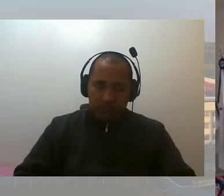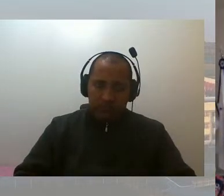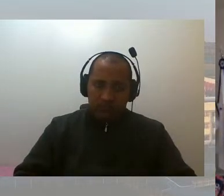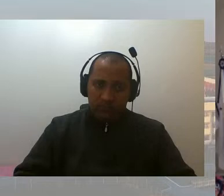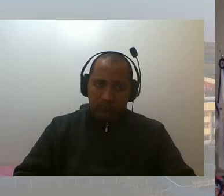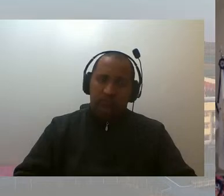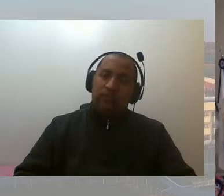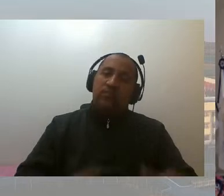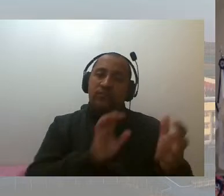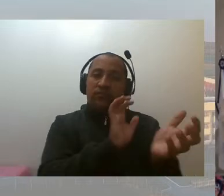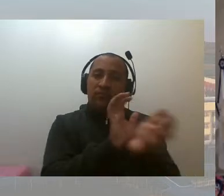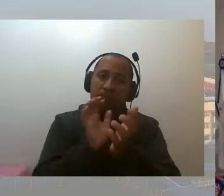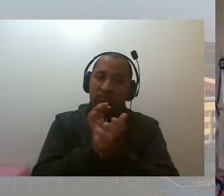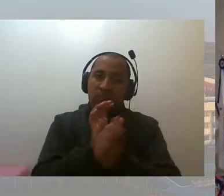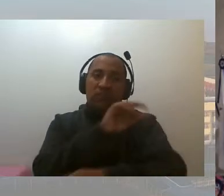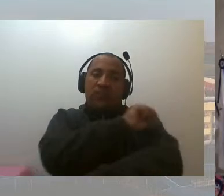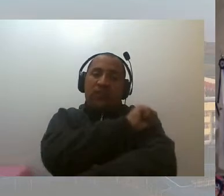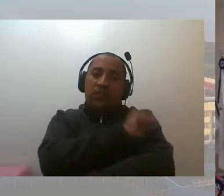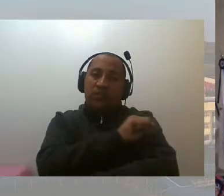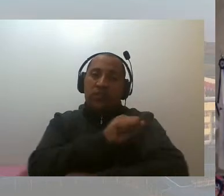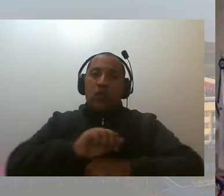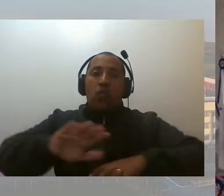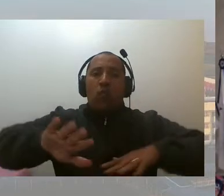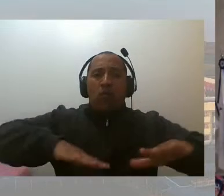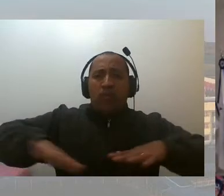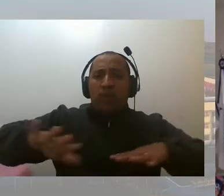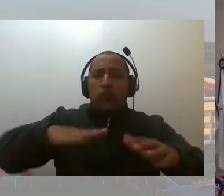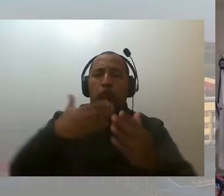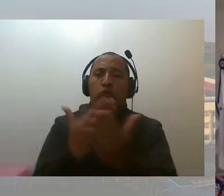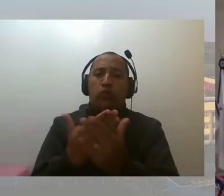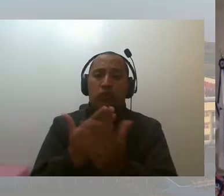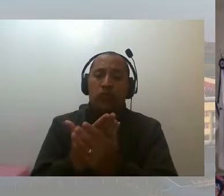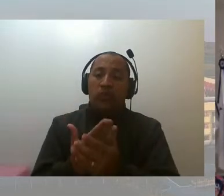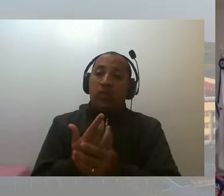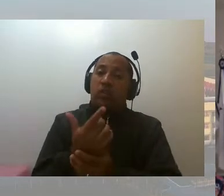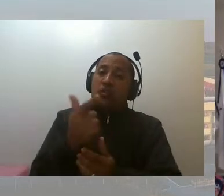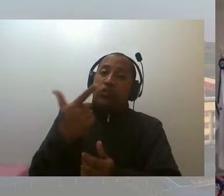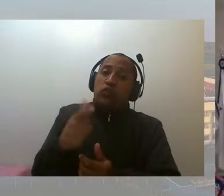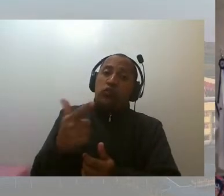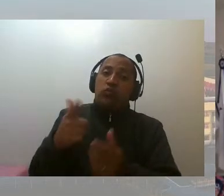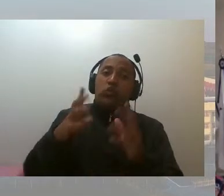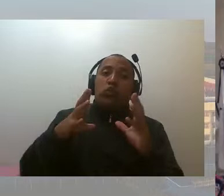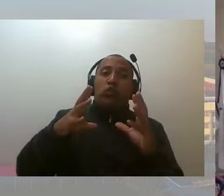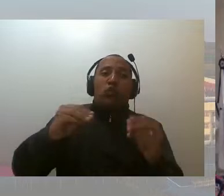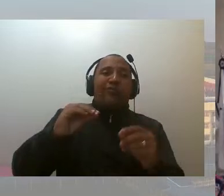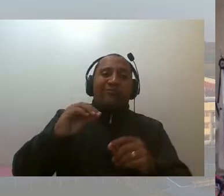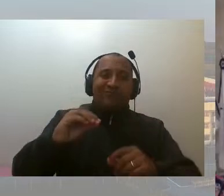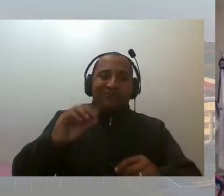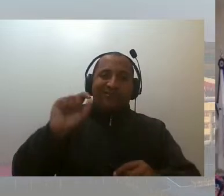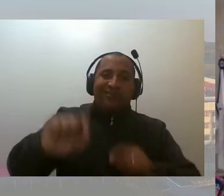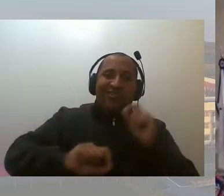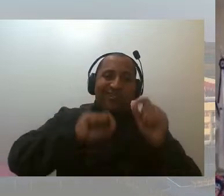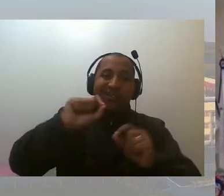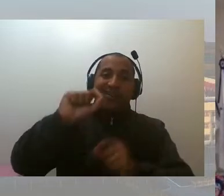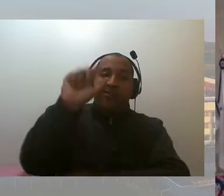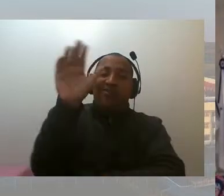Nossos colegas discentes do movimento estudantil, nossa base, não teriam todas as condições financeiras de ficarem